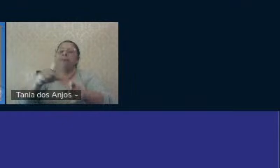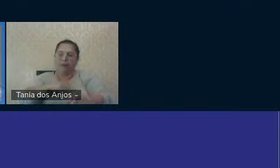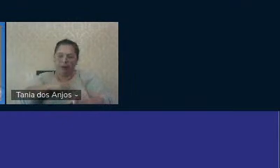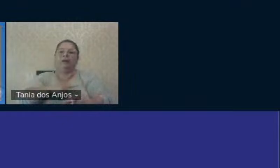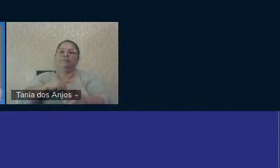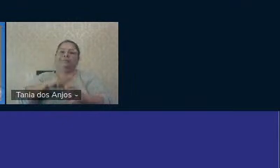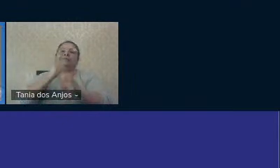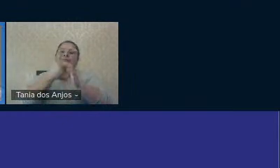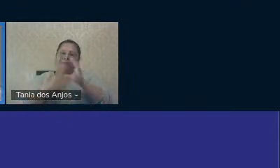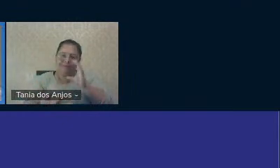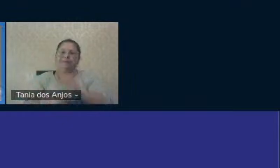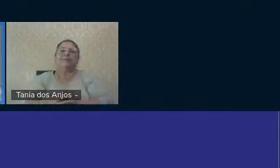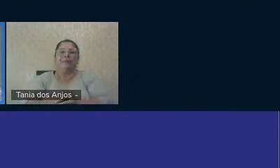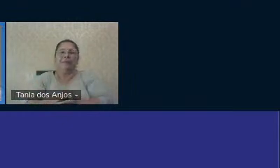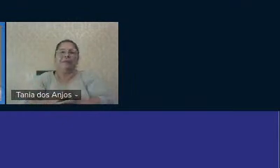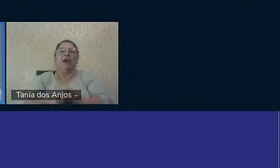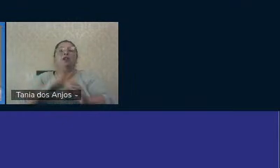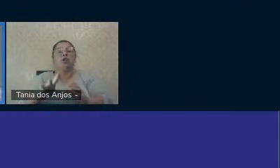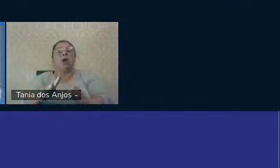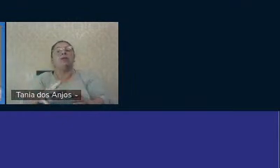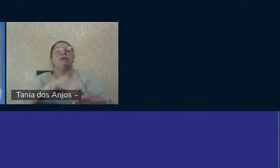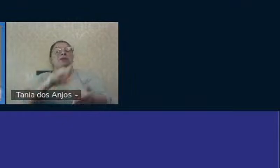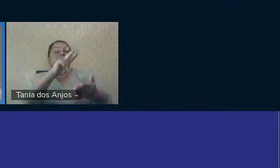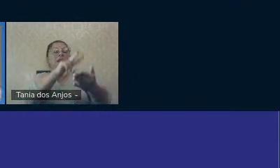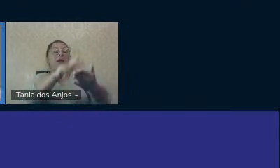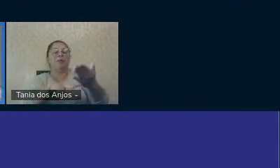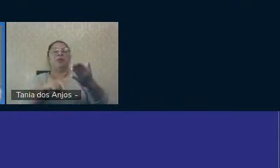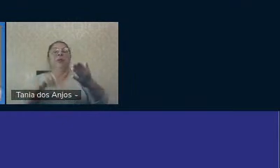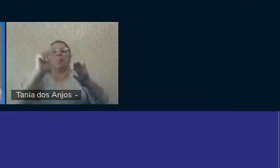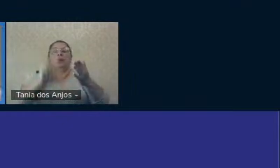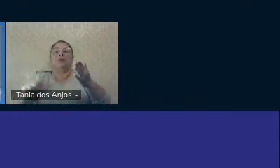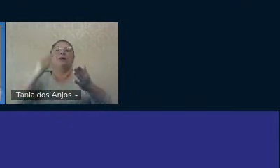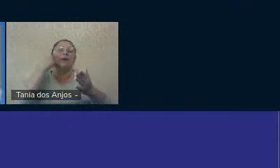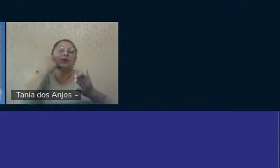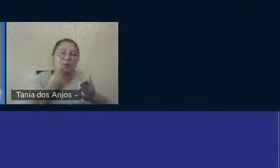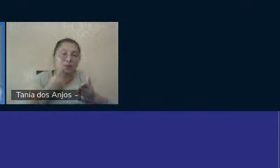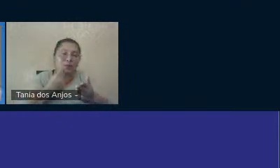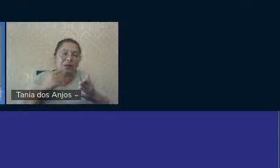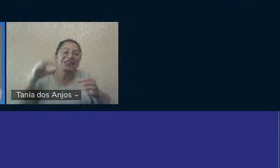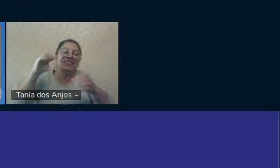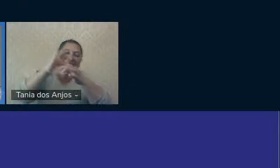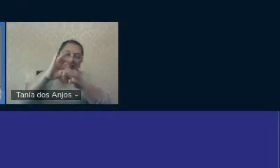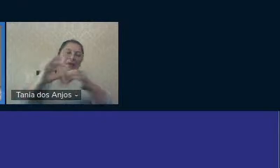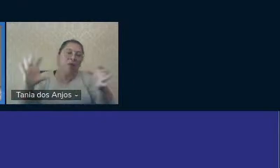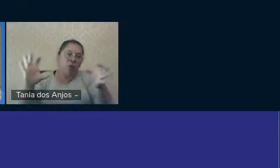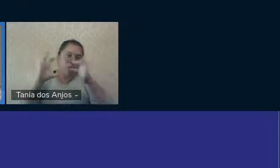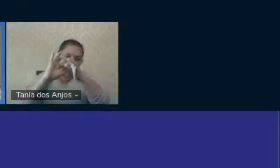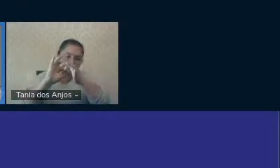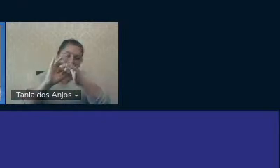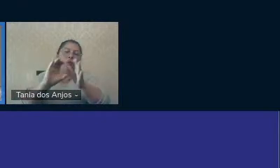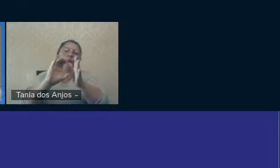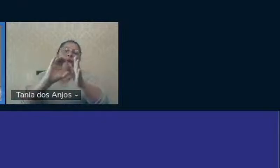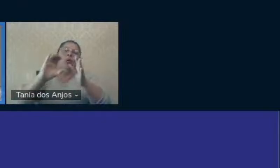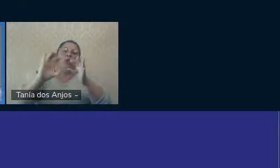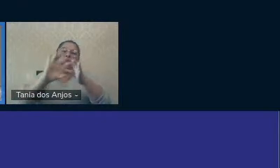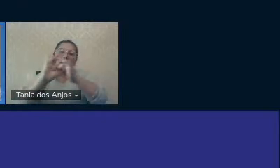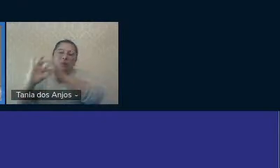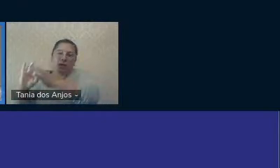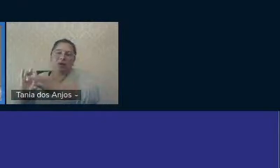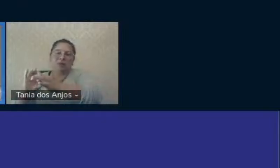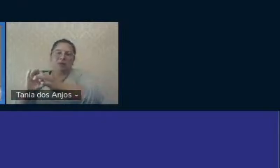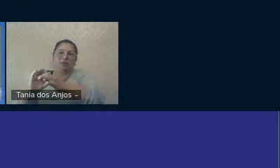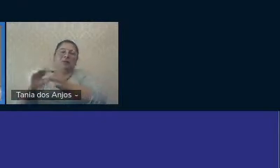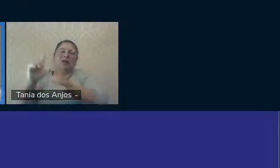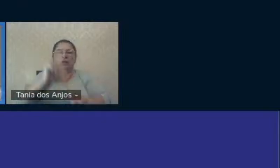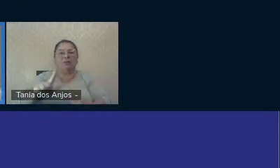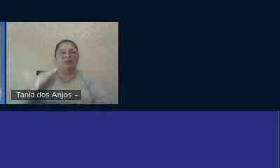gente só deu uma pincelada em relação à literatura surda dentro do contexto da literatura brasileira, como estão as produções, né?